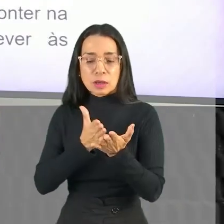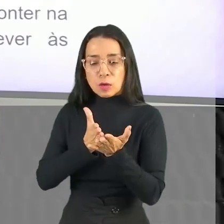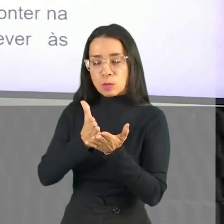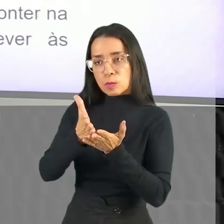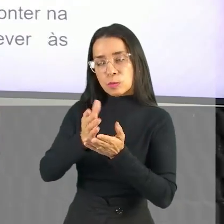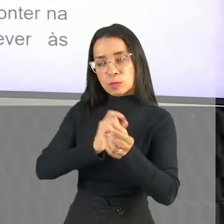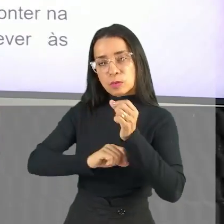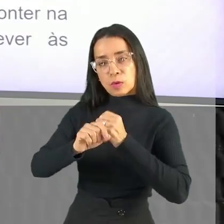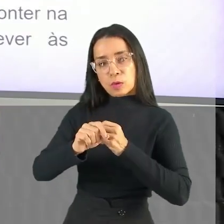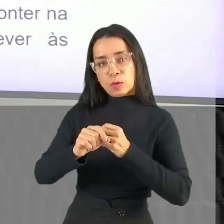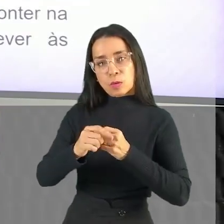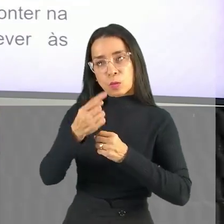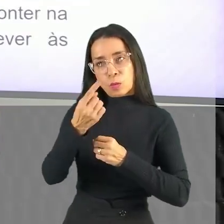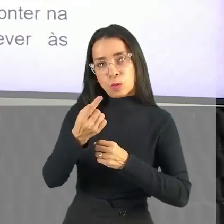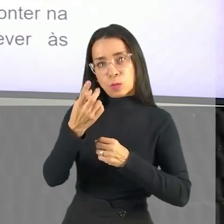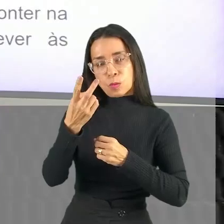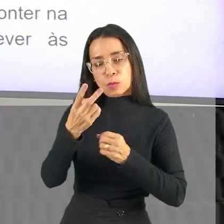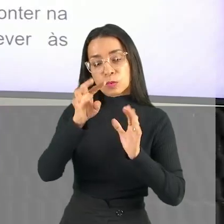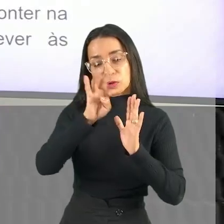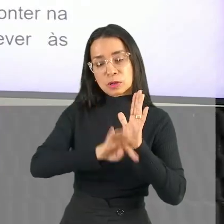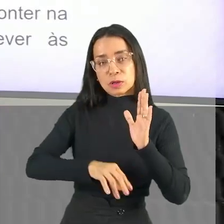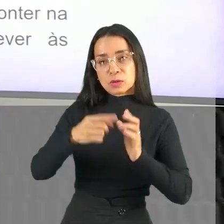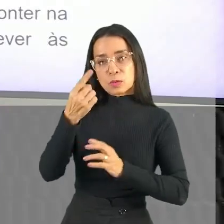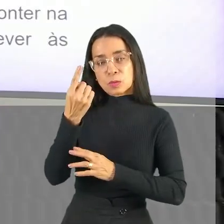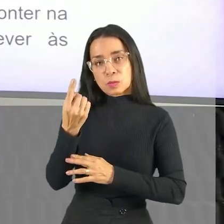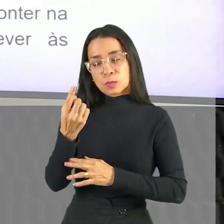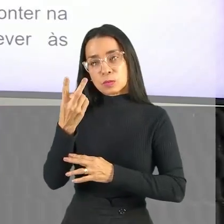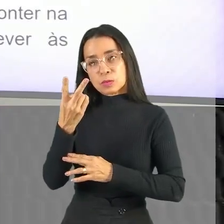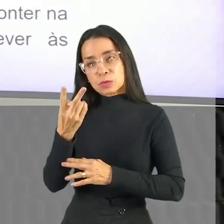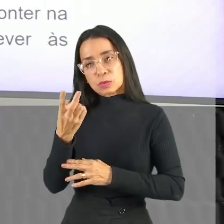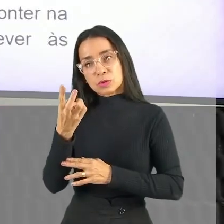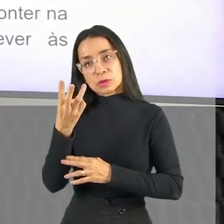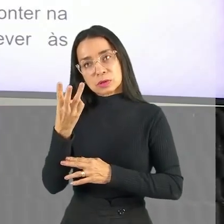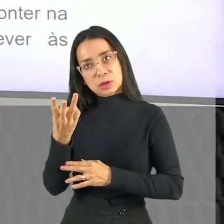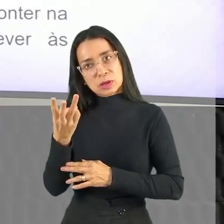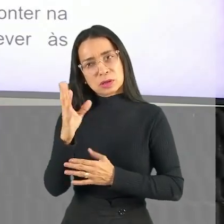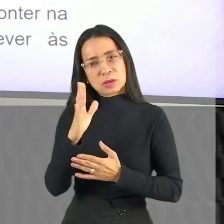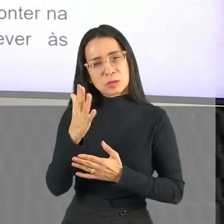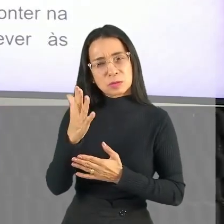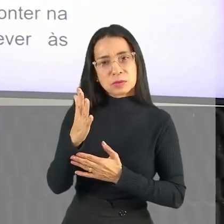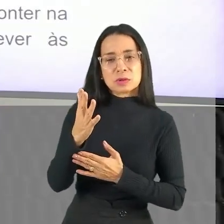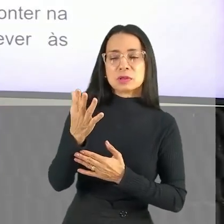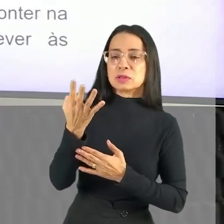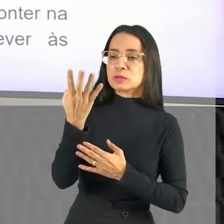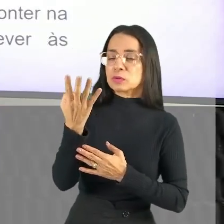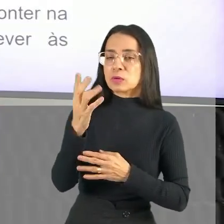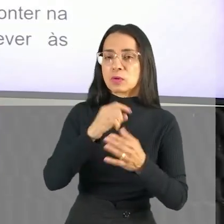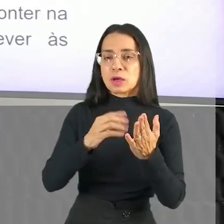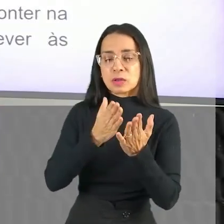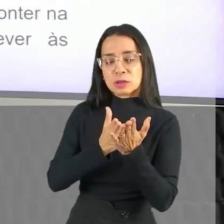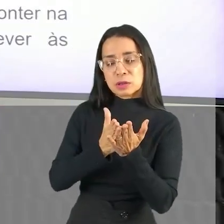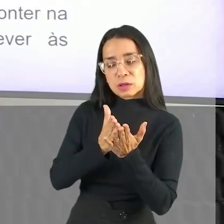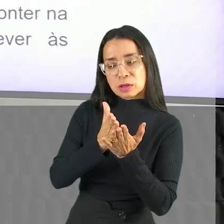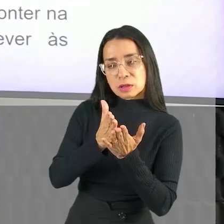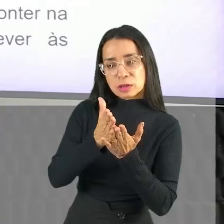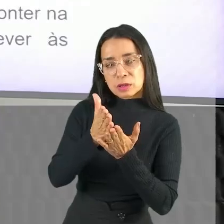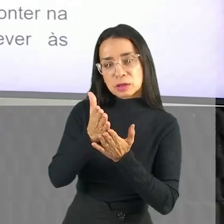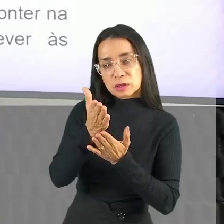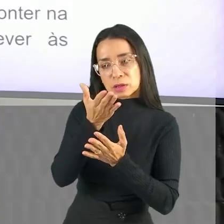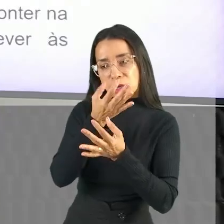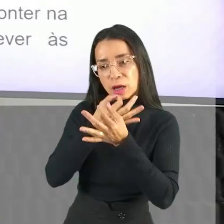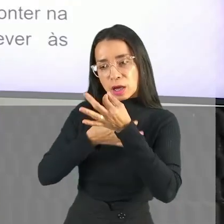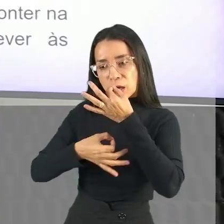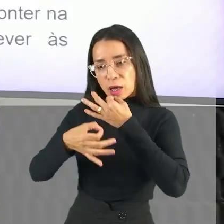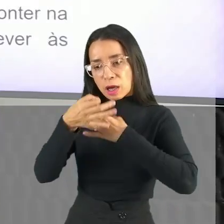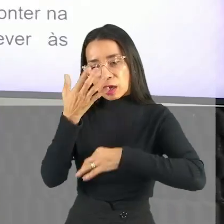1, 2, 3 e às vezes aparece até o 4, eles seguem a linha, o percurso argumentativo que você